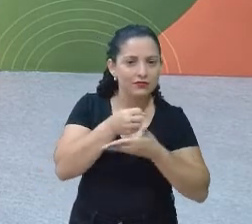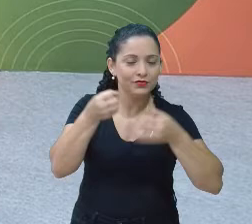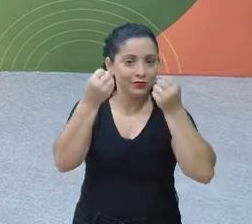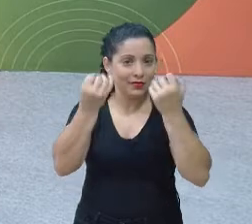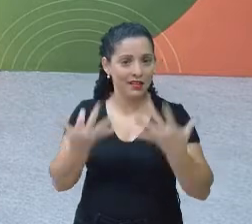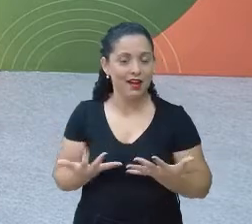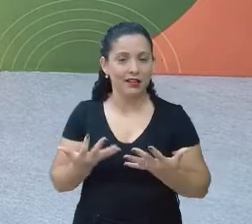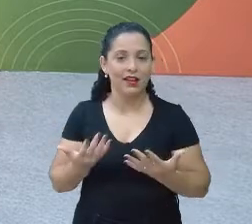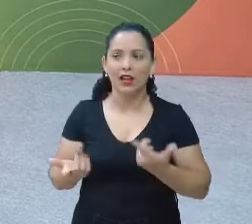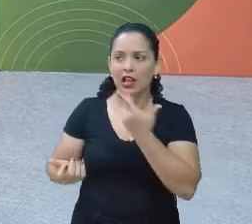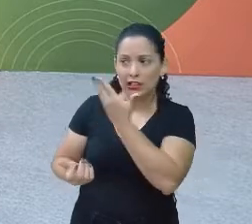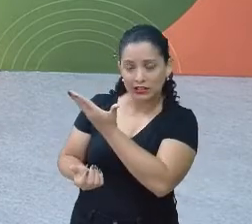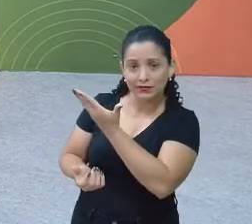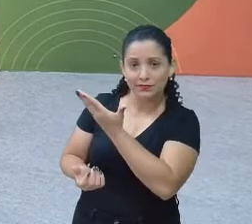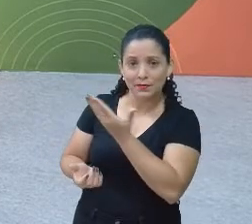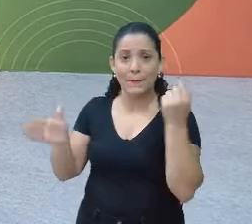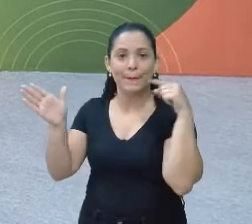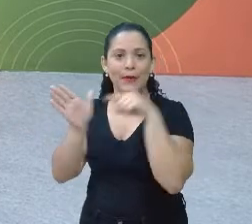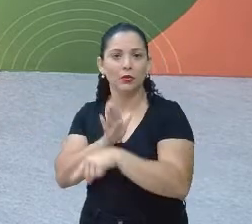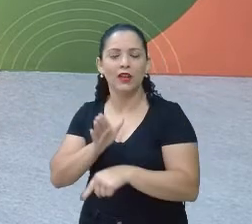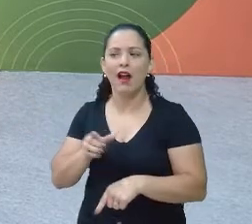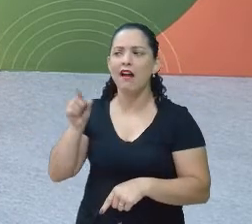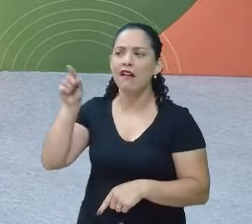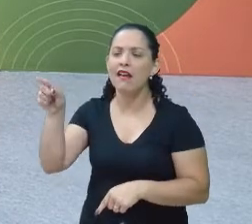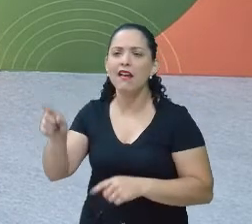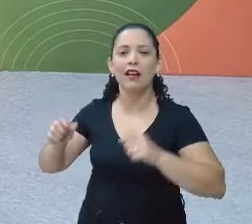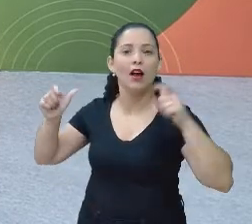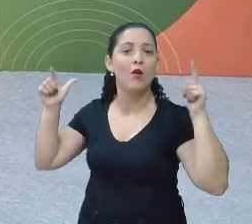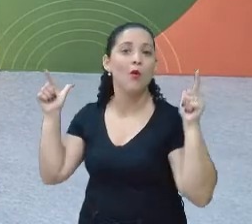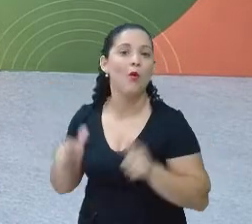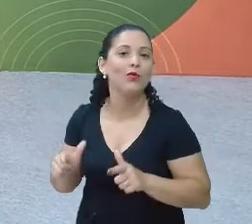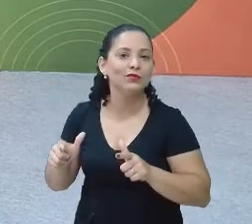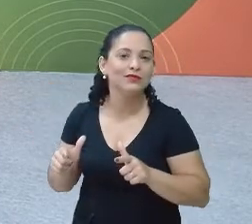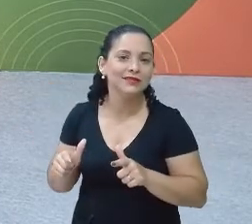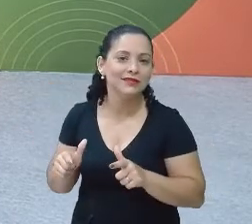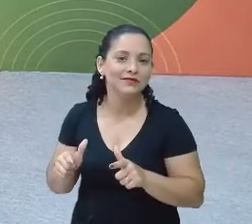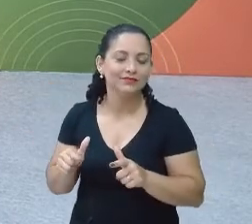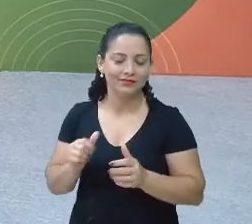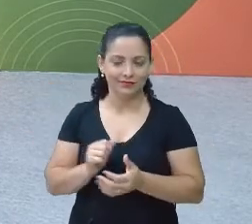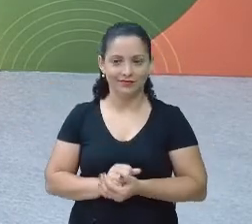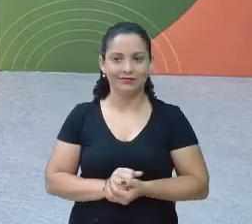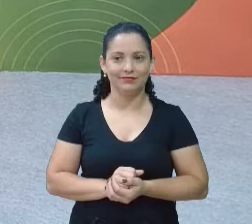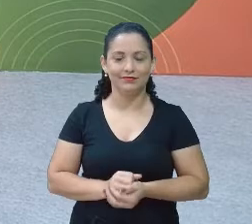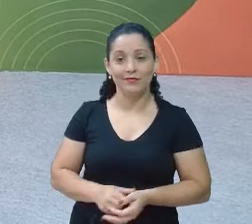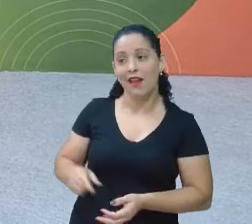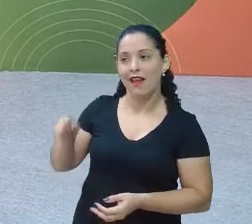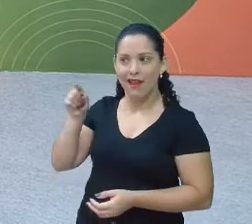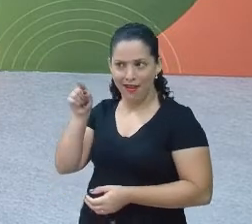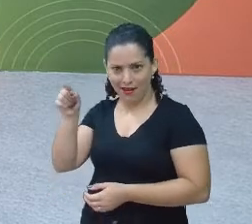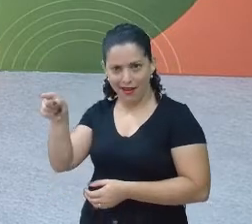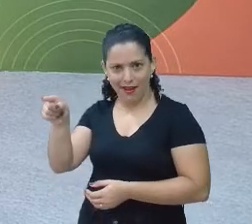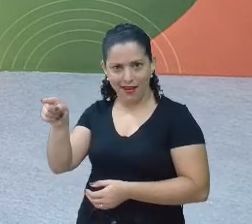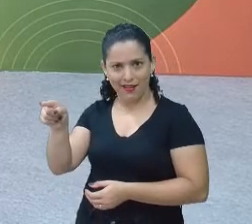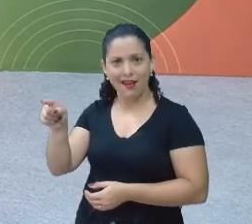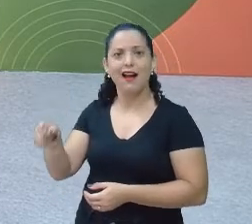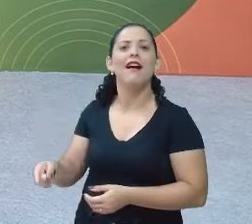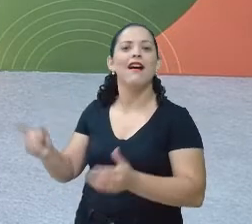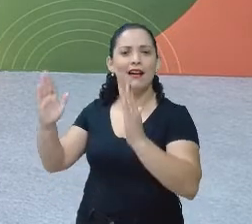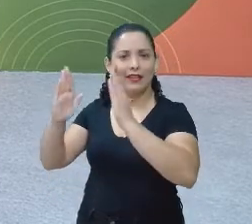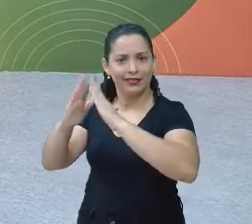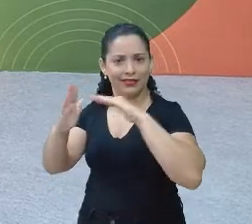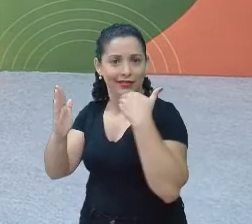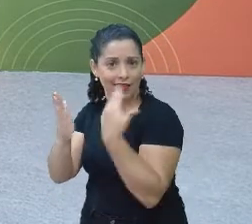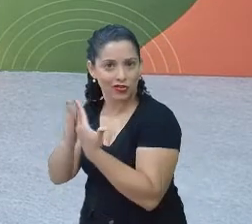escola, onde da escola a gente não sabe, porque ele trabalhou a preposição da forma geral, tá? Ela está na escola, she is